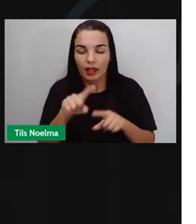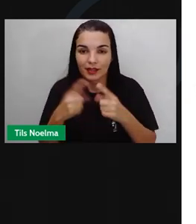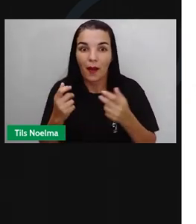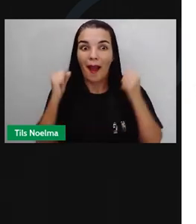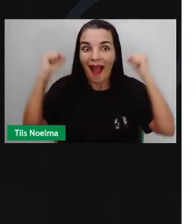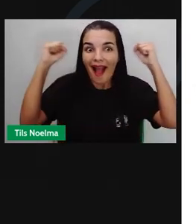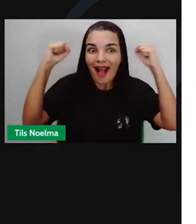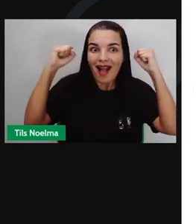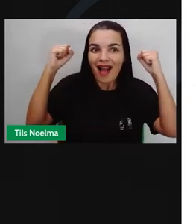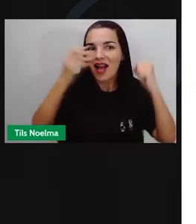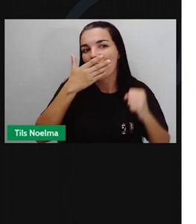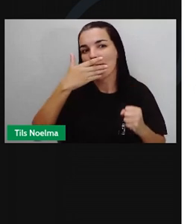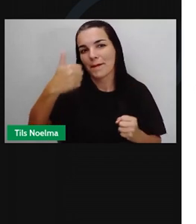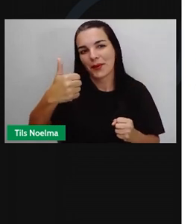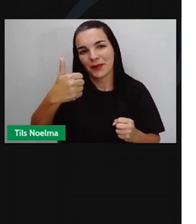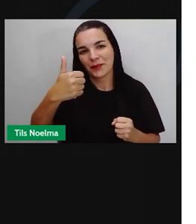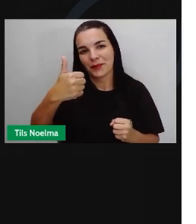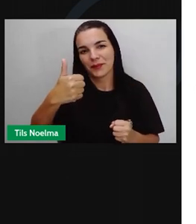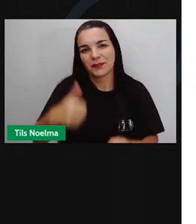comemorar